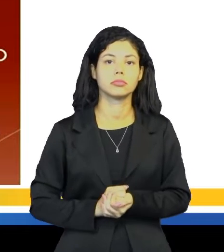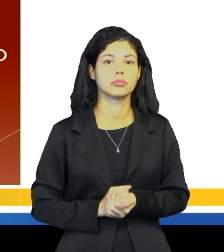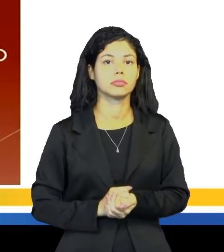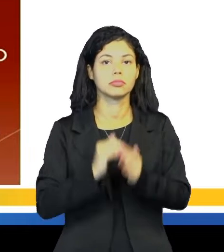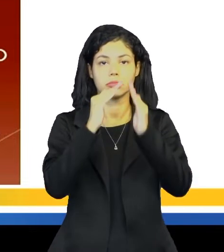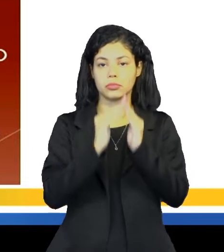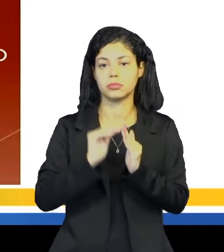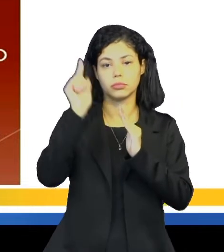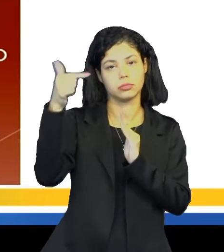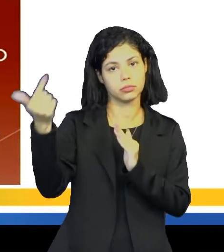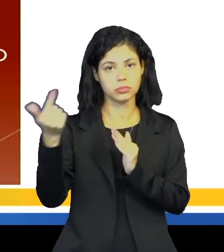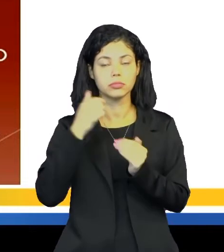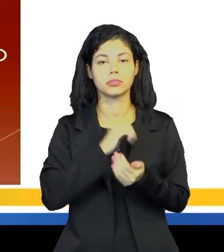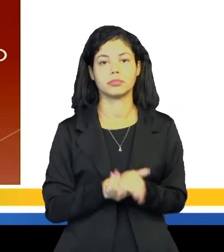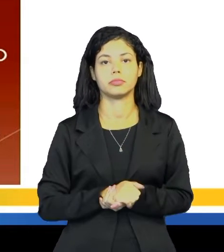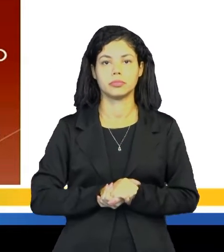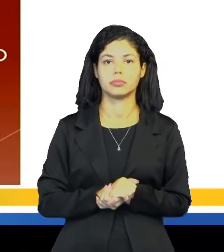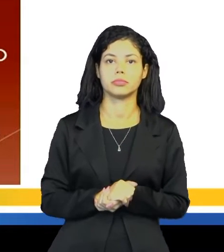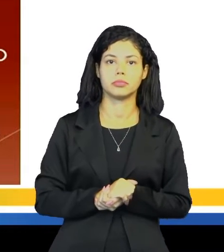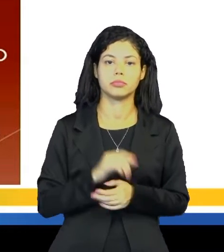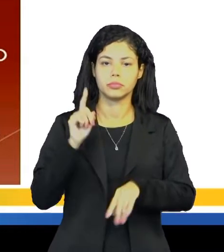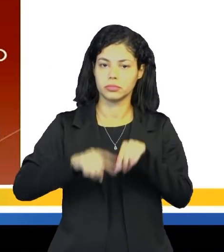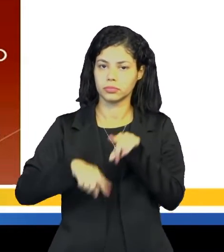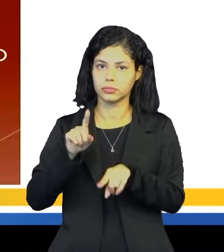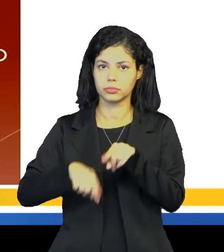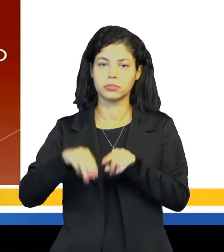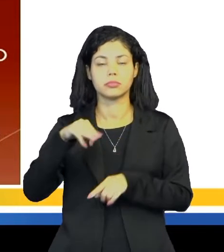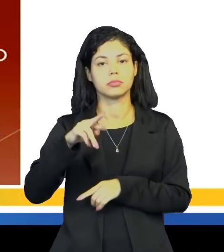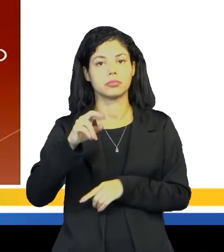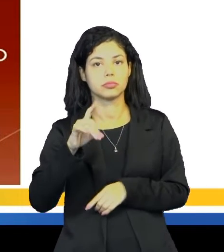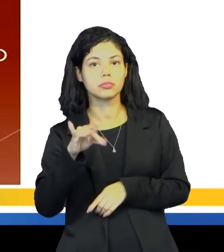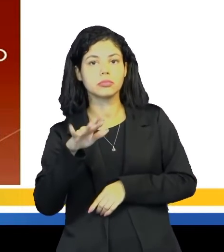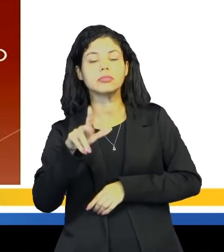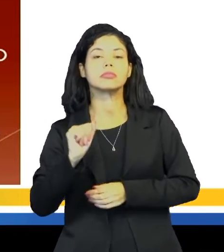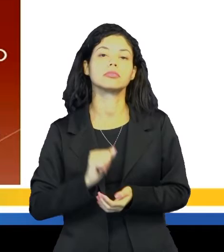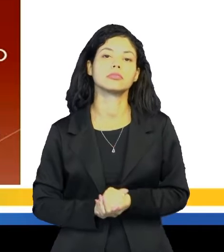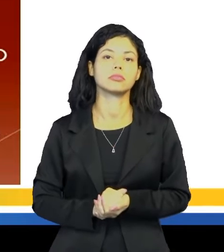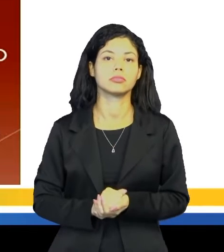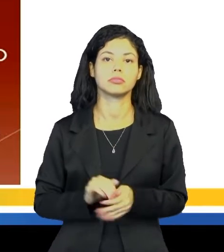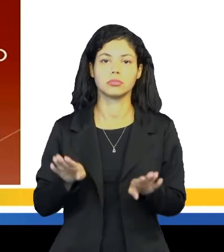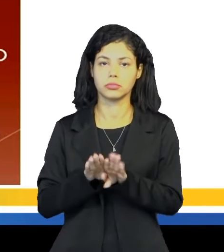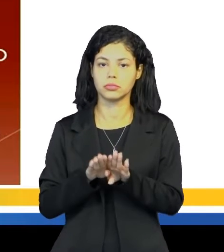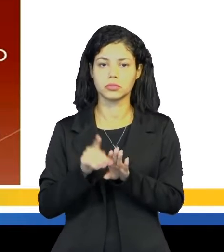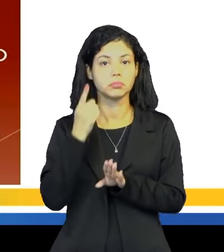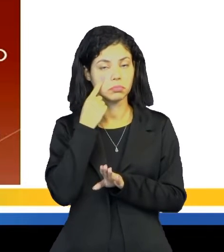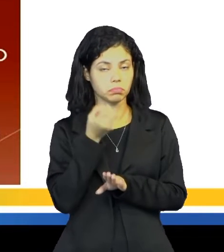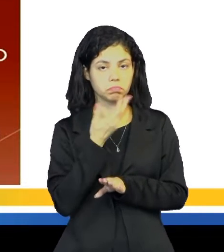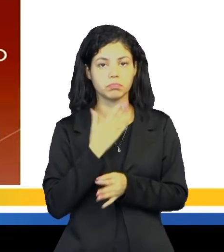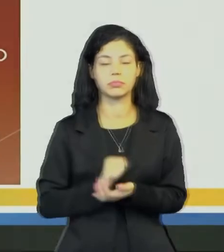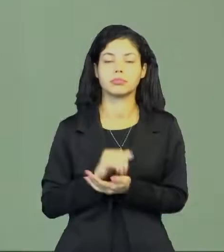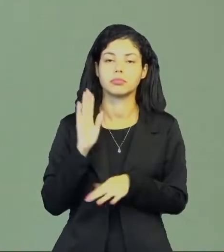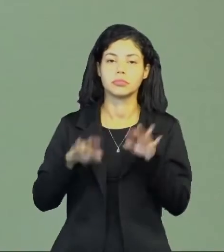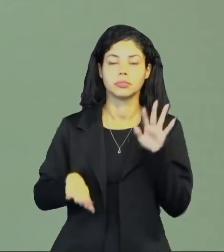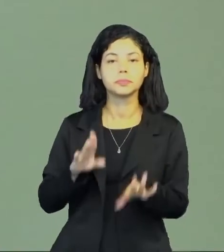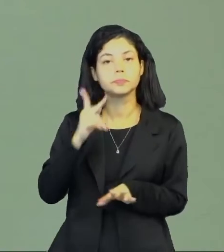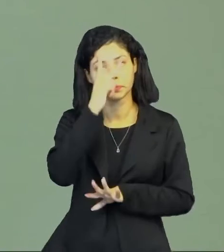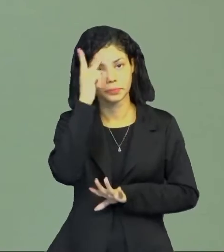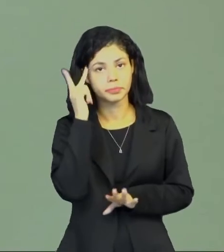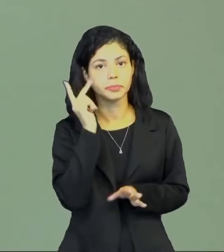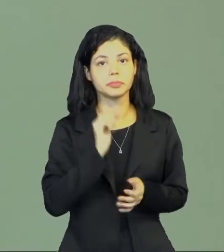que mora em outro país, materiais de mestrado, galera, em graduações, espanhol. Interessante isso, né? Que às vezes a